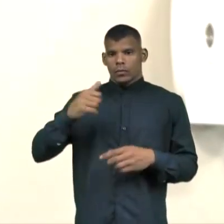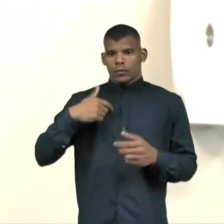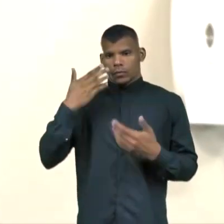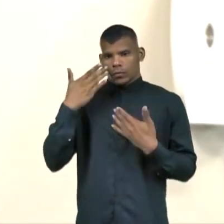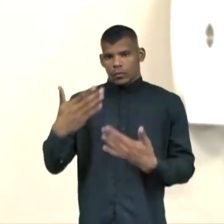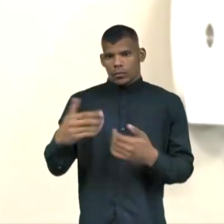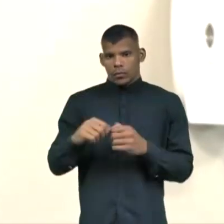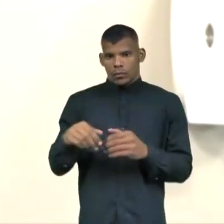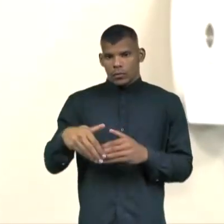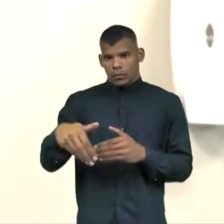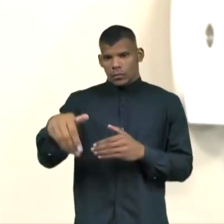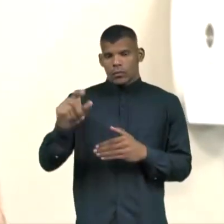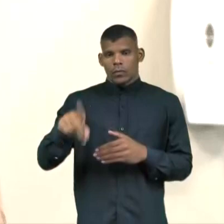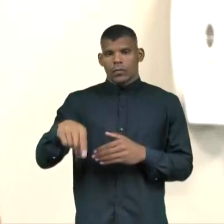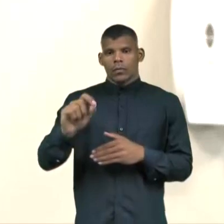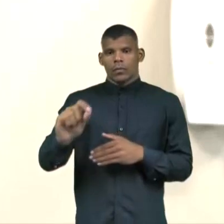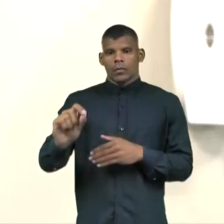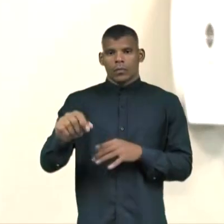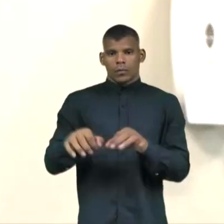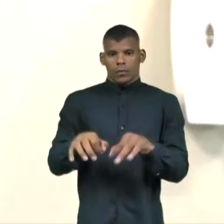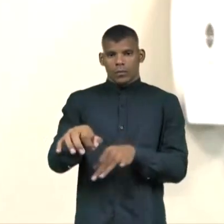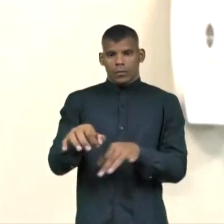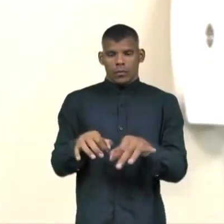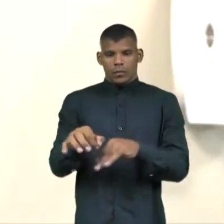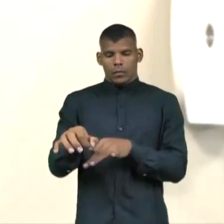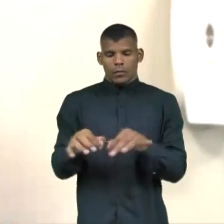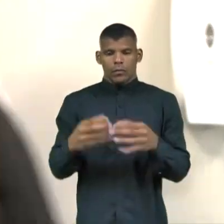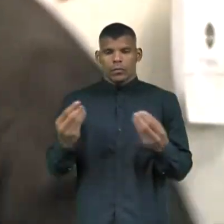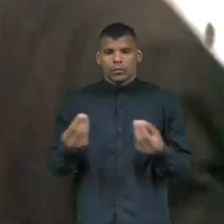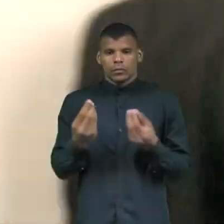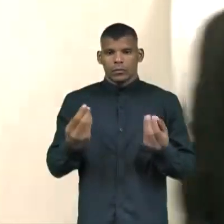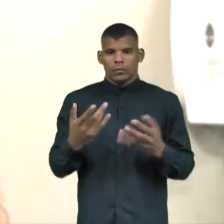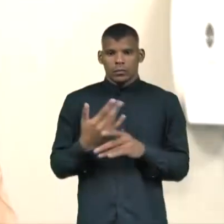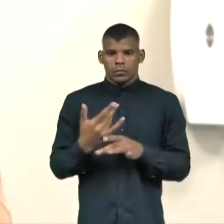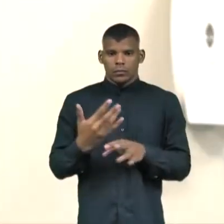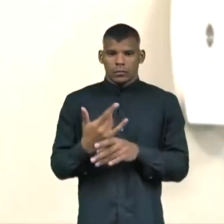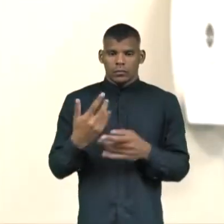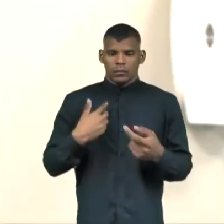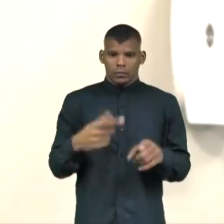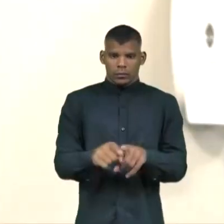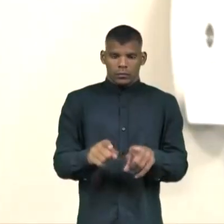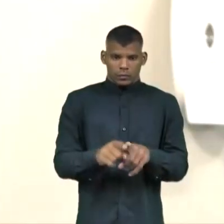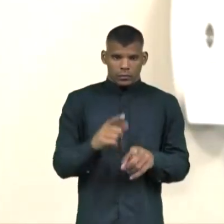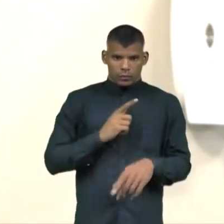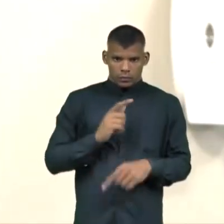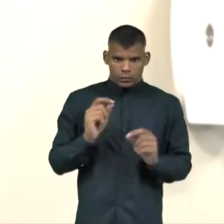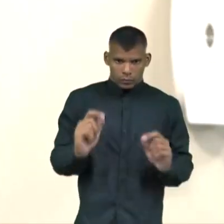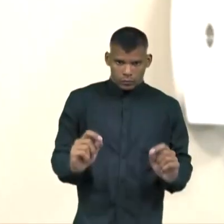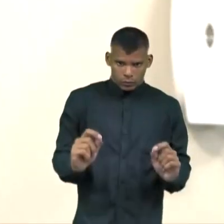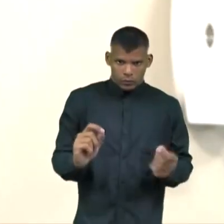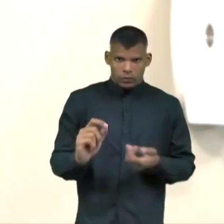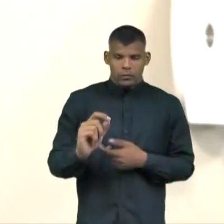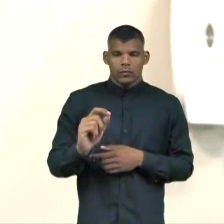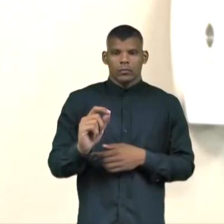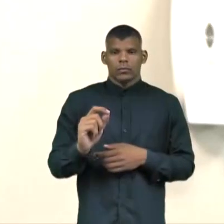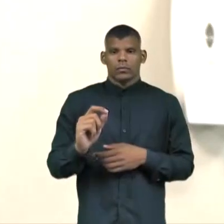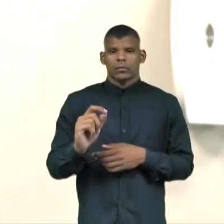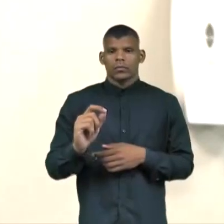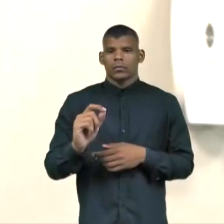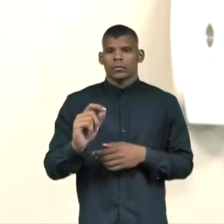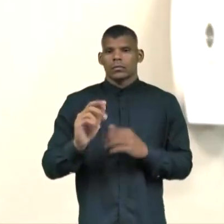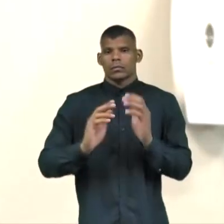um destaque, uma organização para que as cidades também tenham, além da sua, do seu